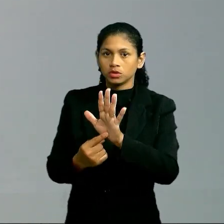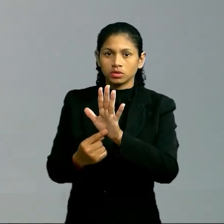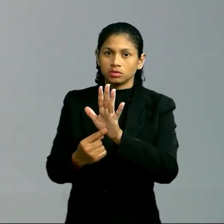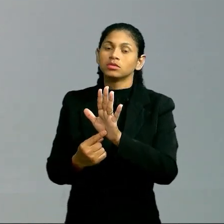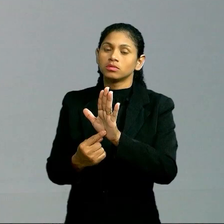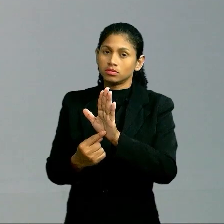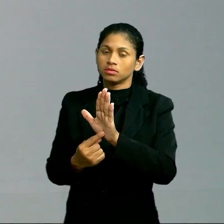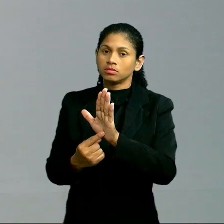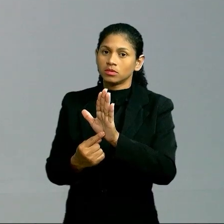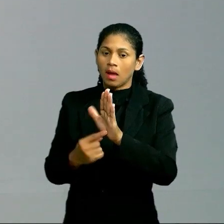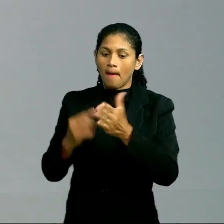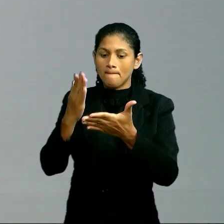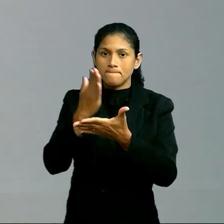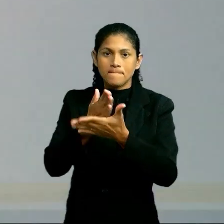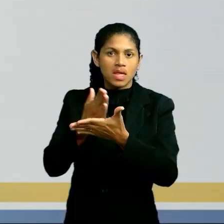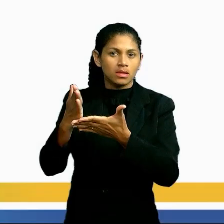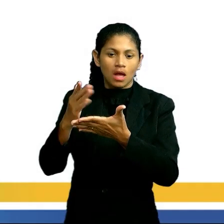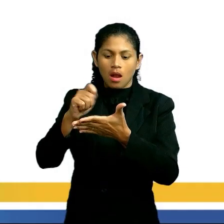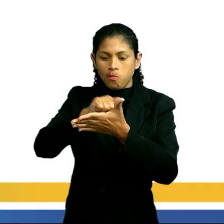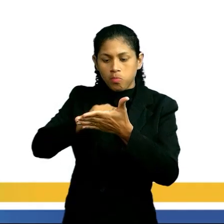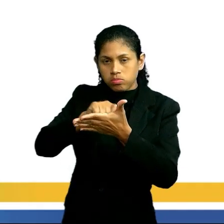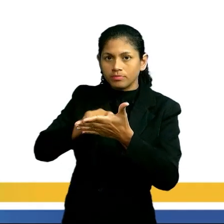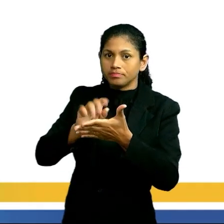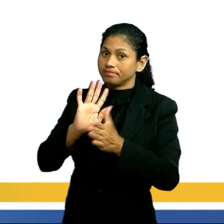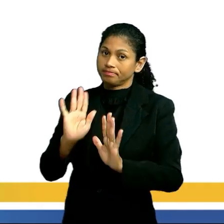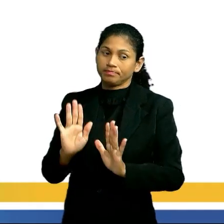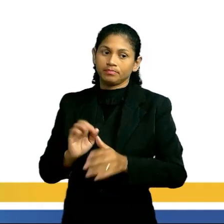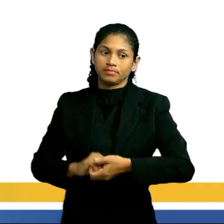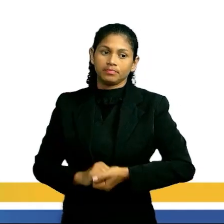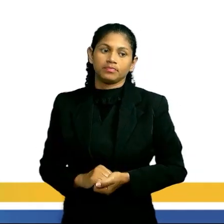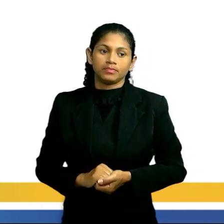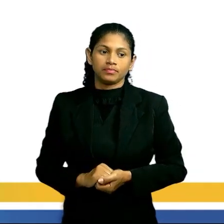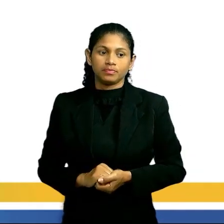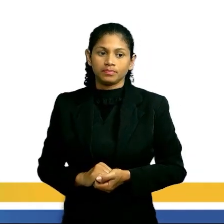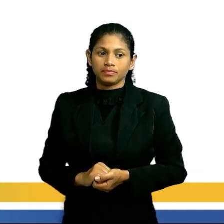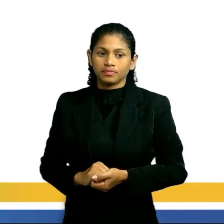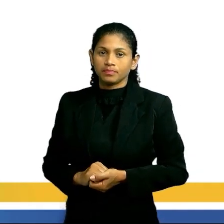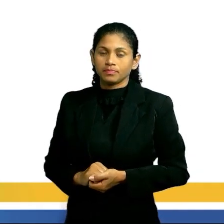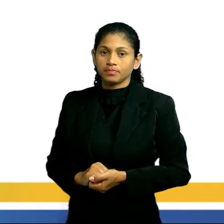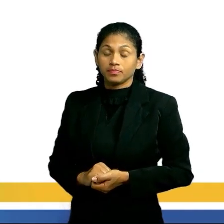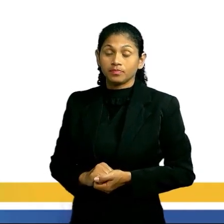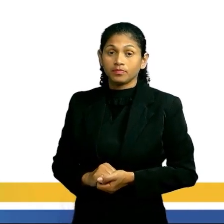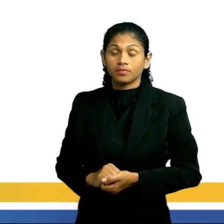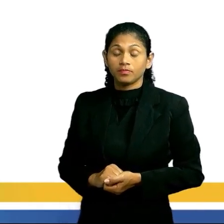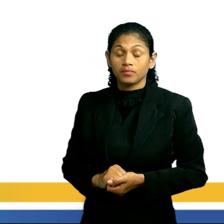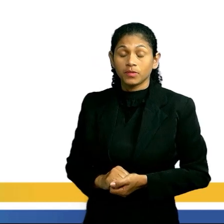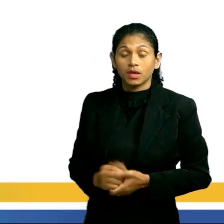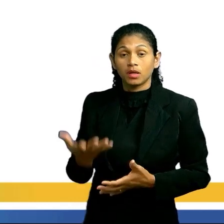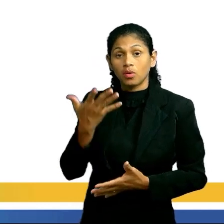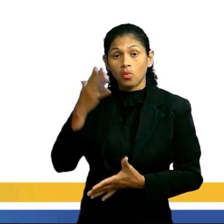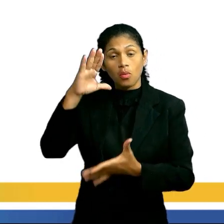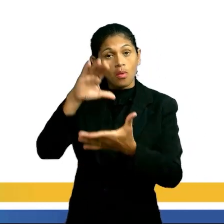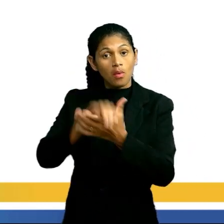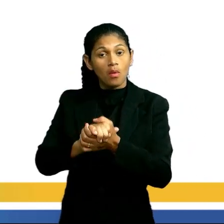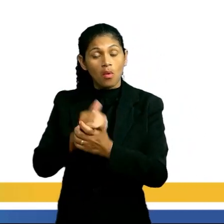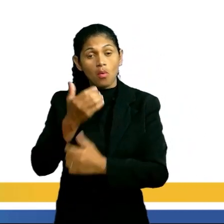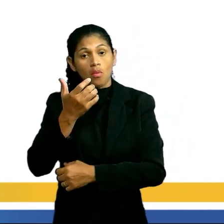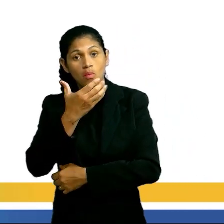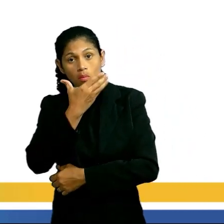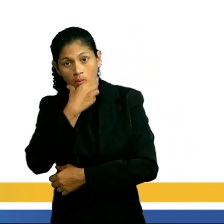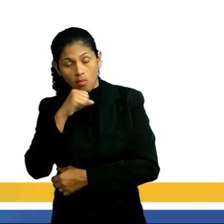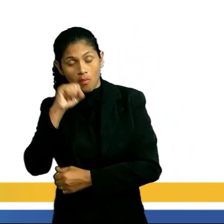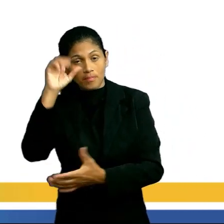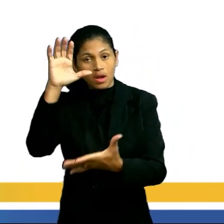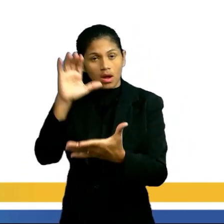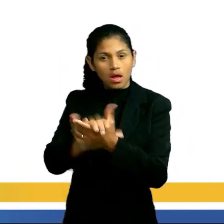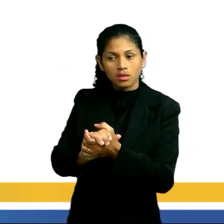deixar fácil para vocês. Estudem. Vamos lá. Um casal, então. Um homem